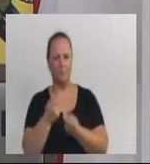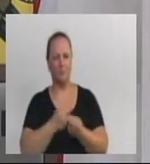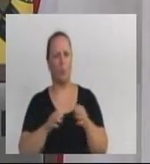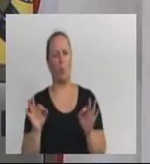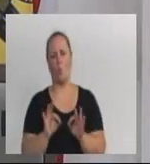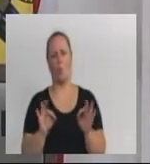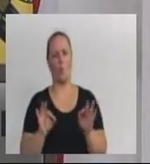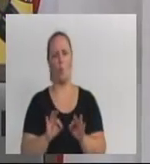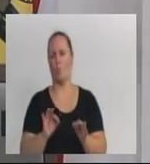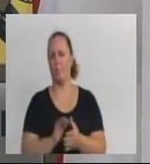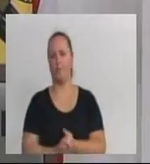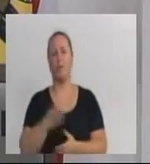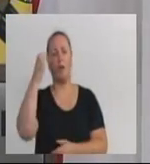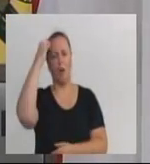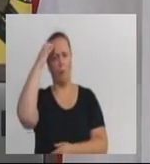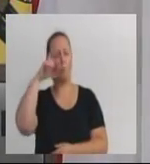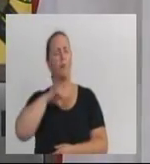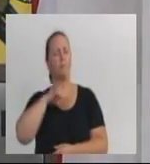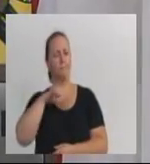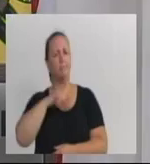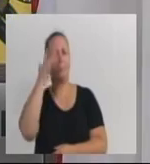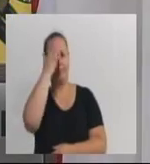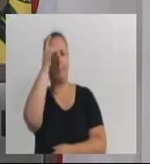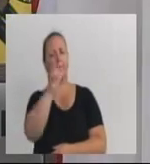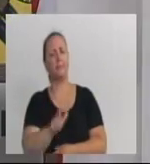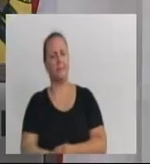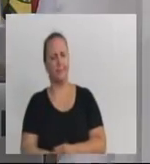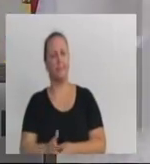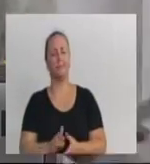e enganando a nossa população. Era isso na tarde de hoje.